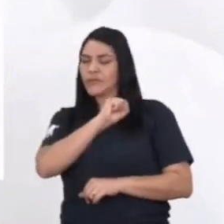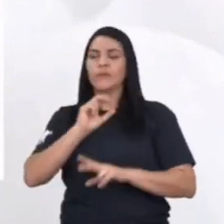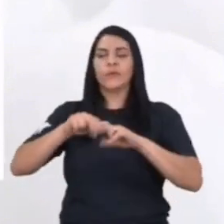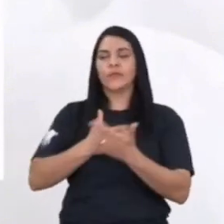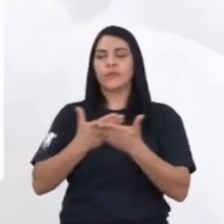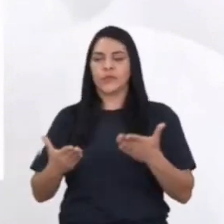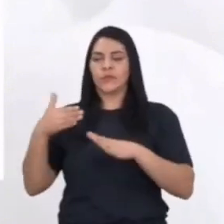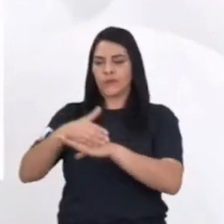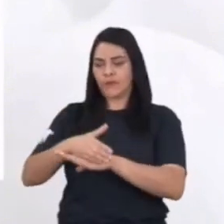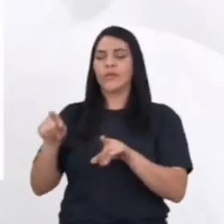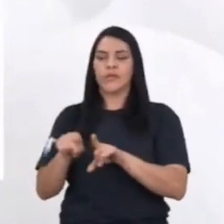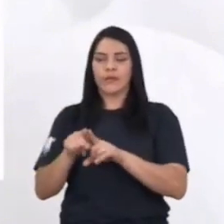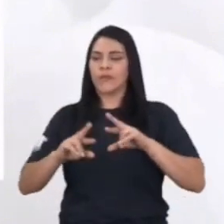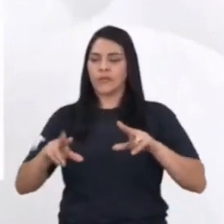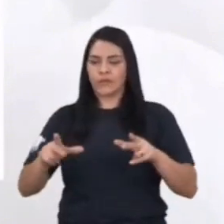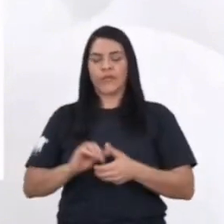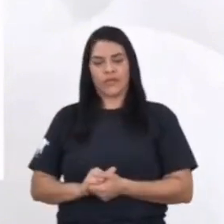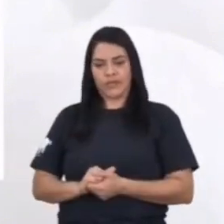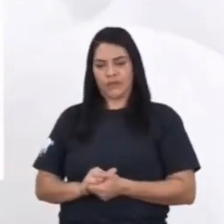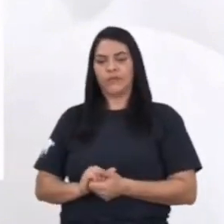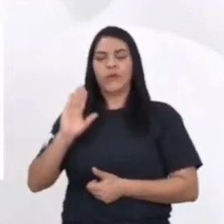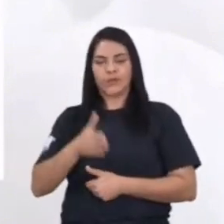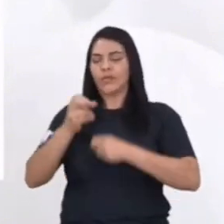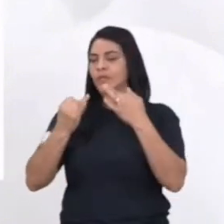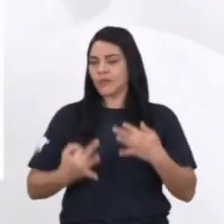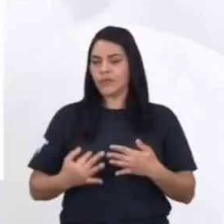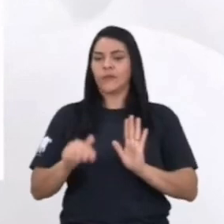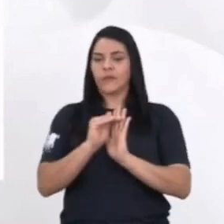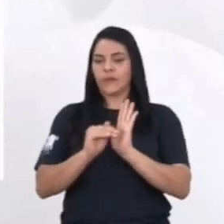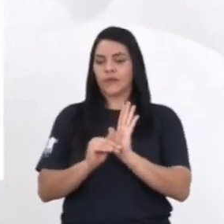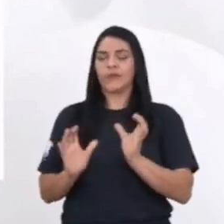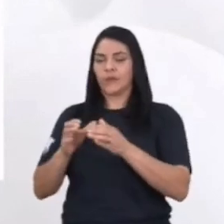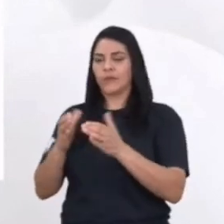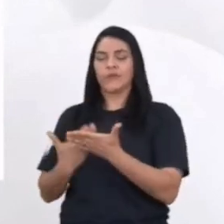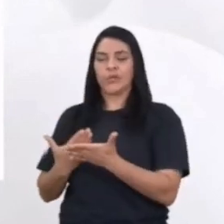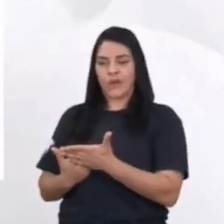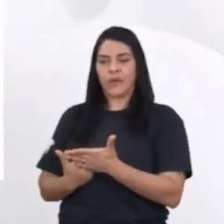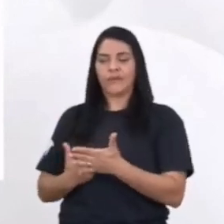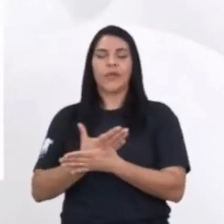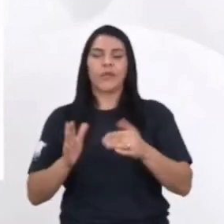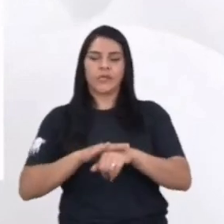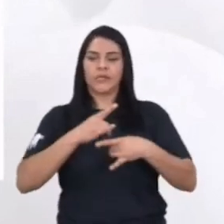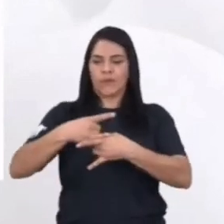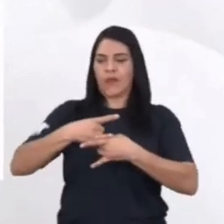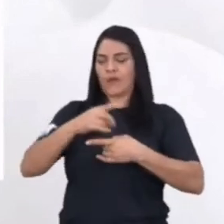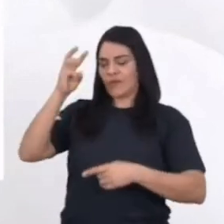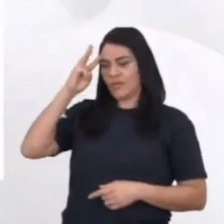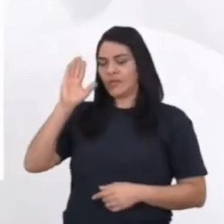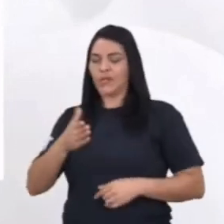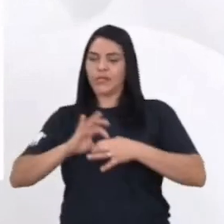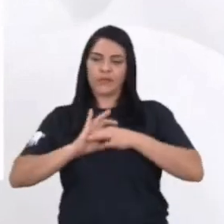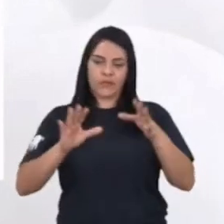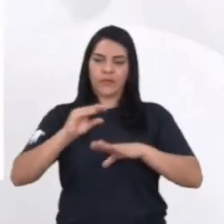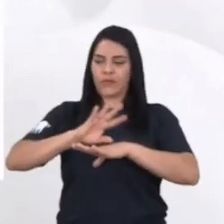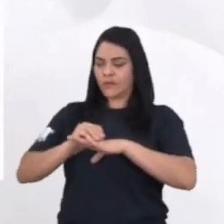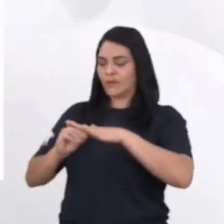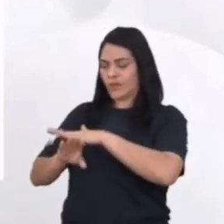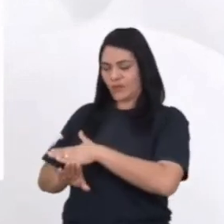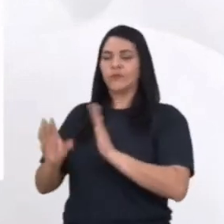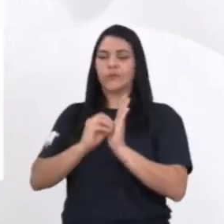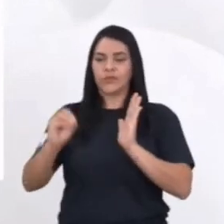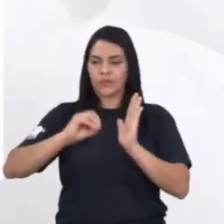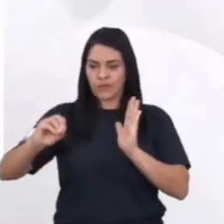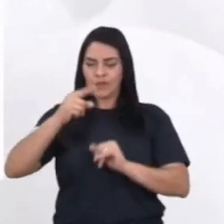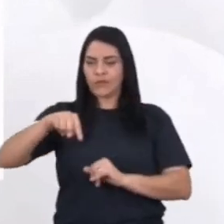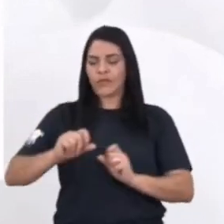isso a gente vai atuar aqui em diferentes frentes, uma que a Arlete já comentou, que é a tarefa por grupo de aulas. A gente fez uma live na terça-feira, que já está disponível no repositório do Centro de Mídias